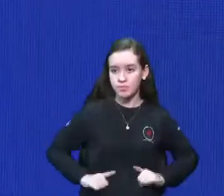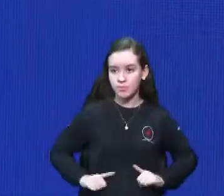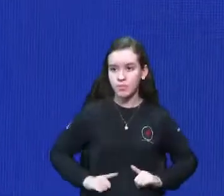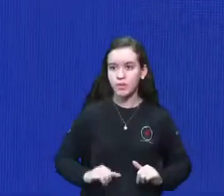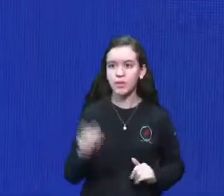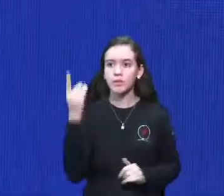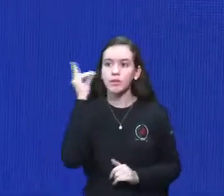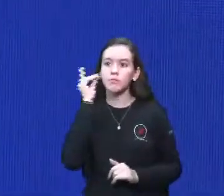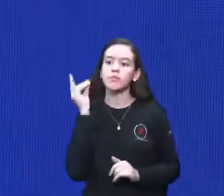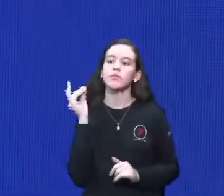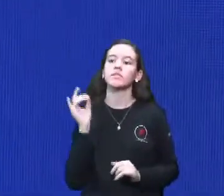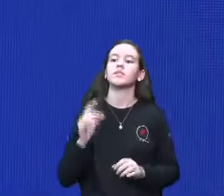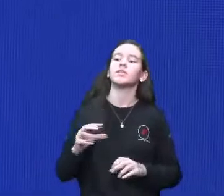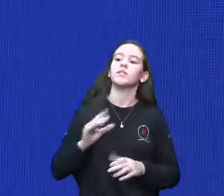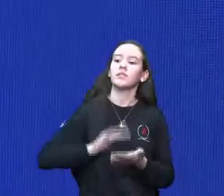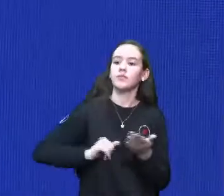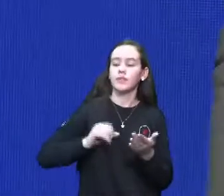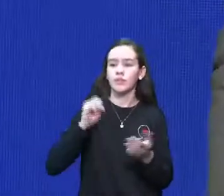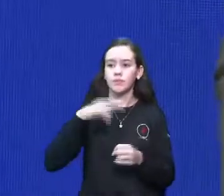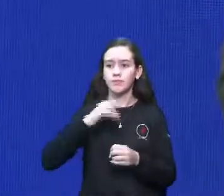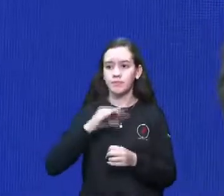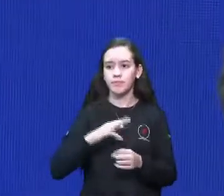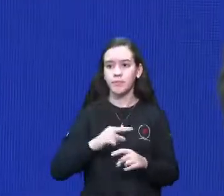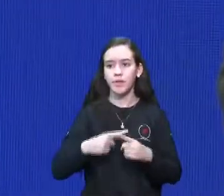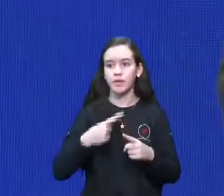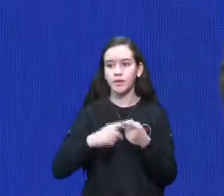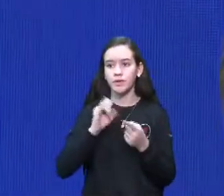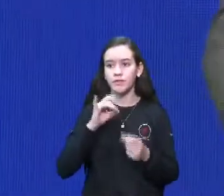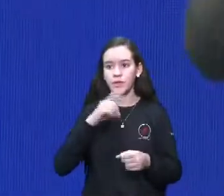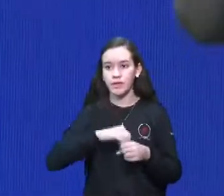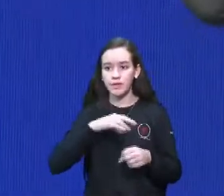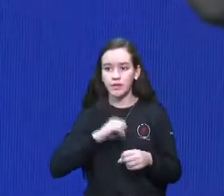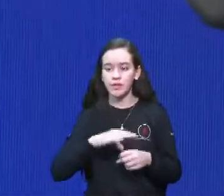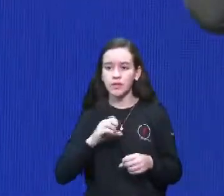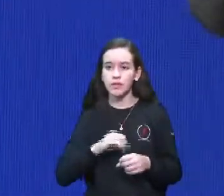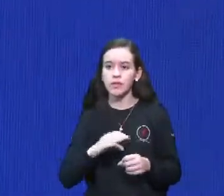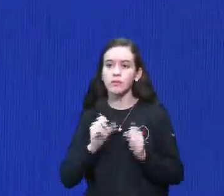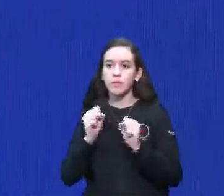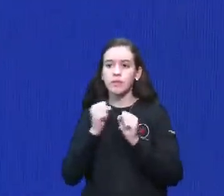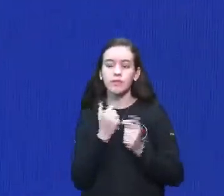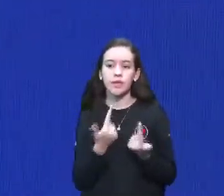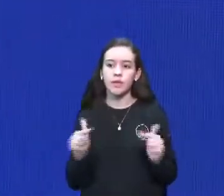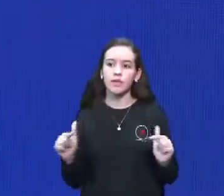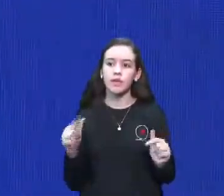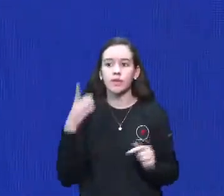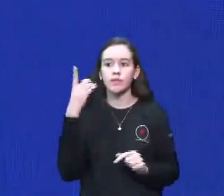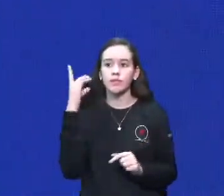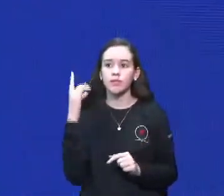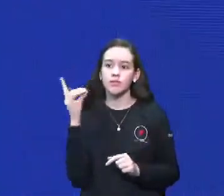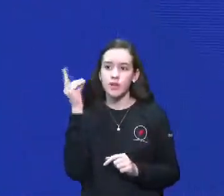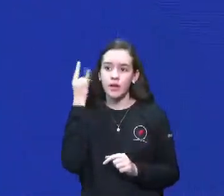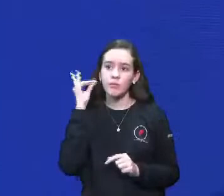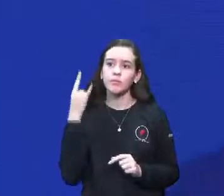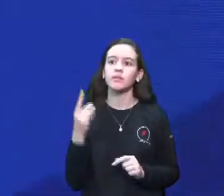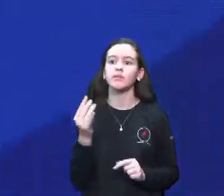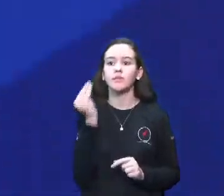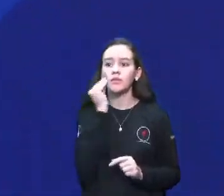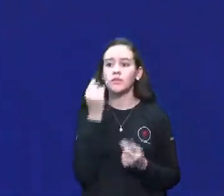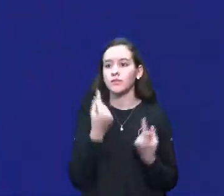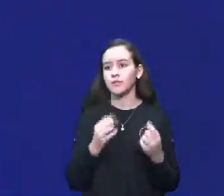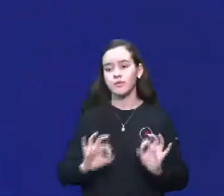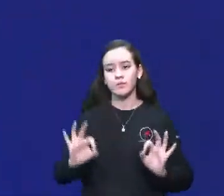oferta não tivesse poder, o diabo não ia em cima dela primeiro. Você está entendendo isso? Diga amém. Agora, quer ver uma coisa mais impressionante que isso?